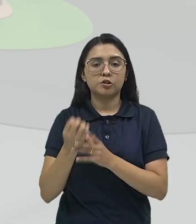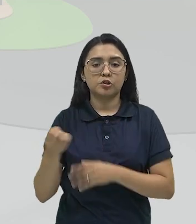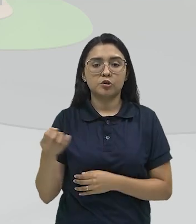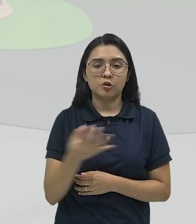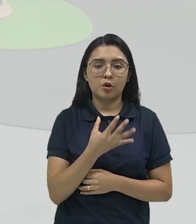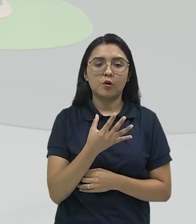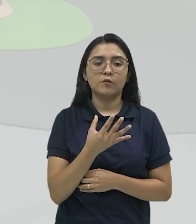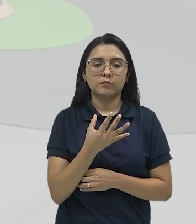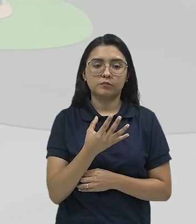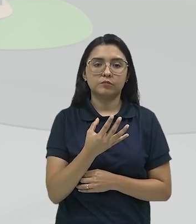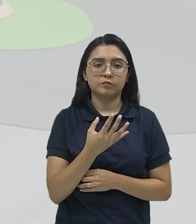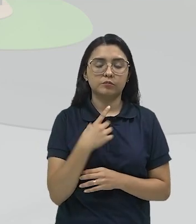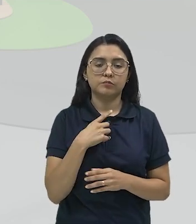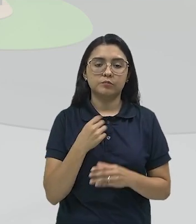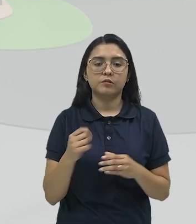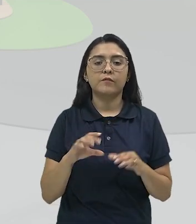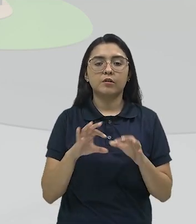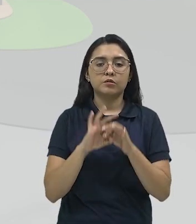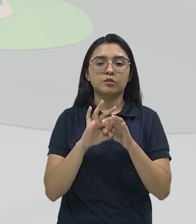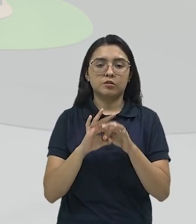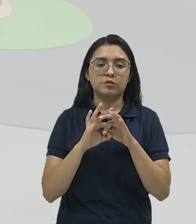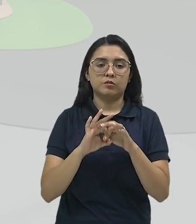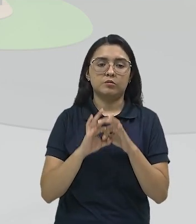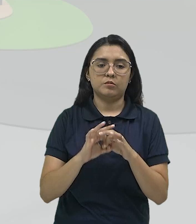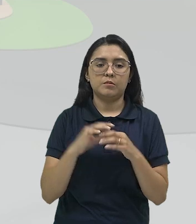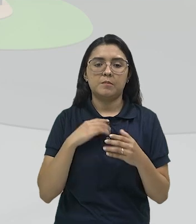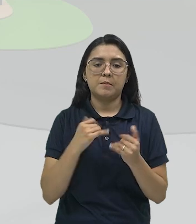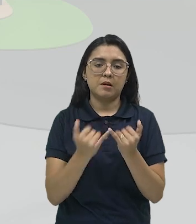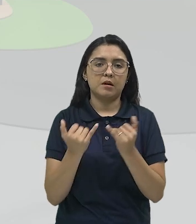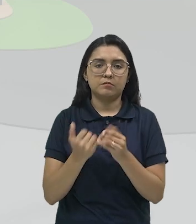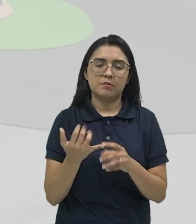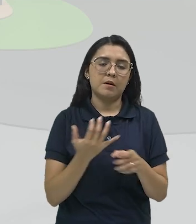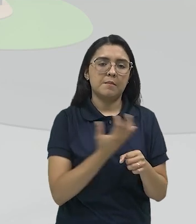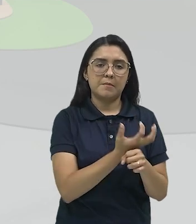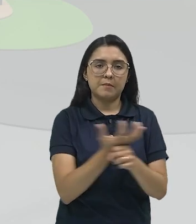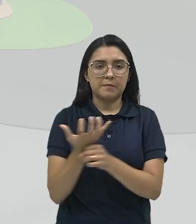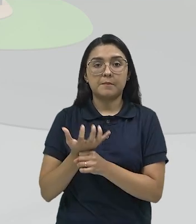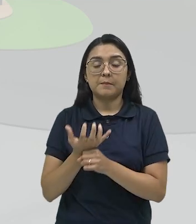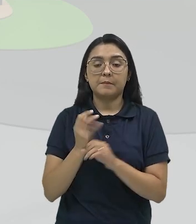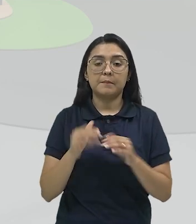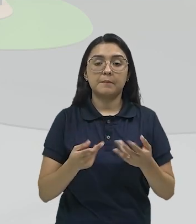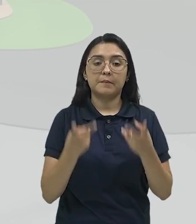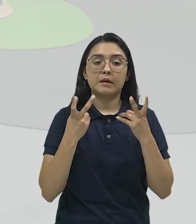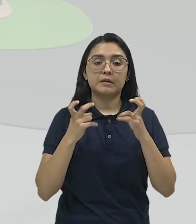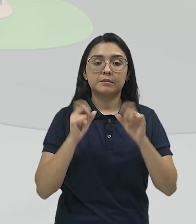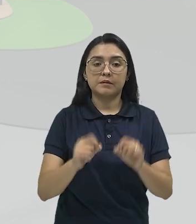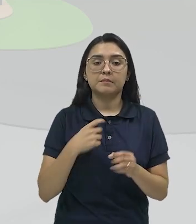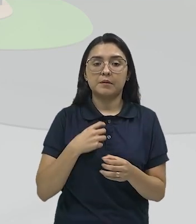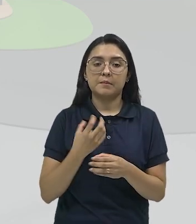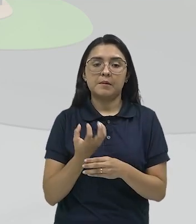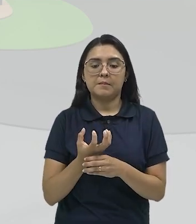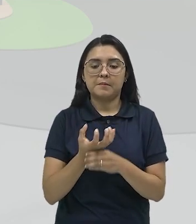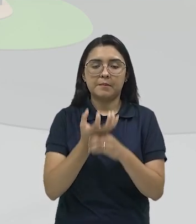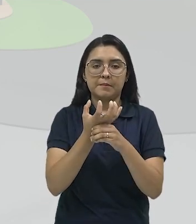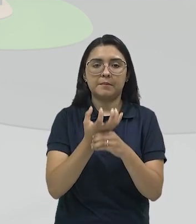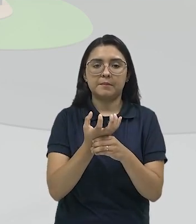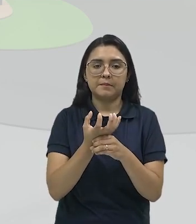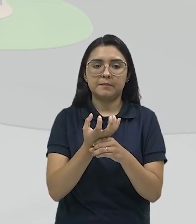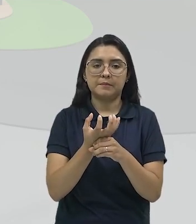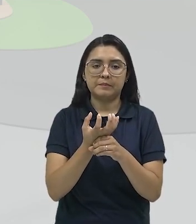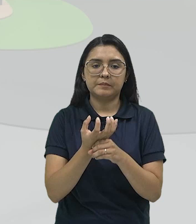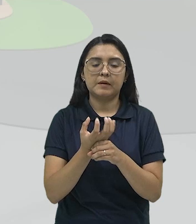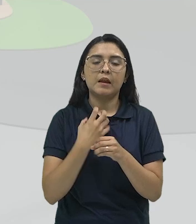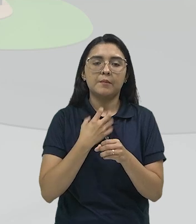novos indivíduos que vão estar unidos como se fossem numa colônia. Então a gente observa ali que esses indivíduos depois eles se